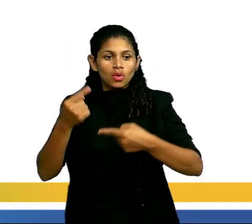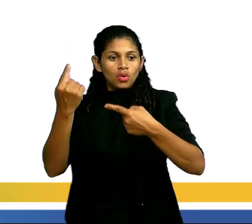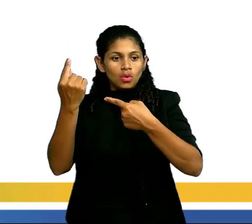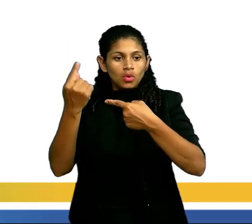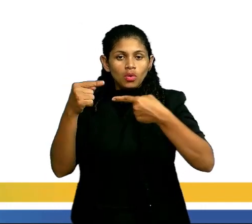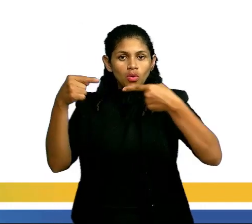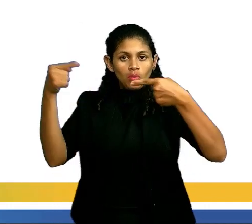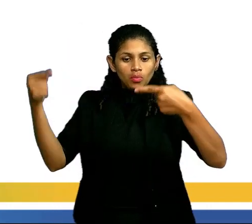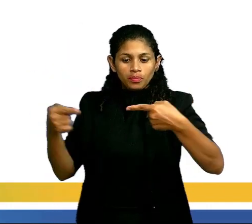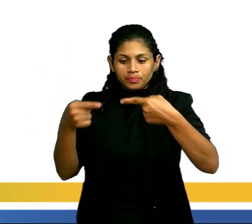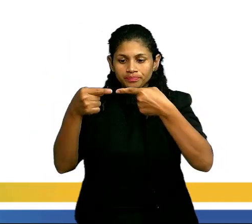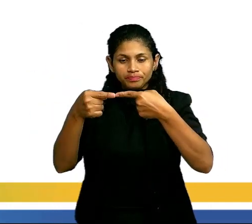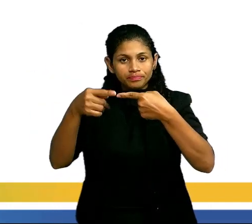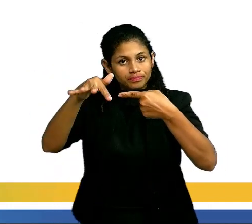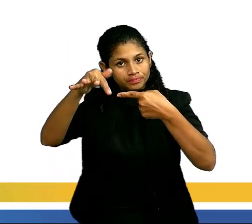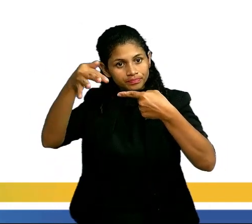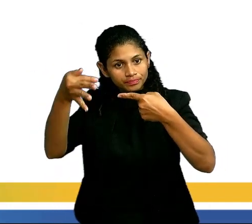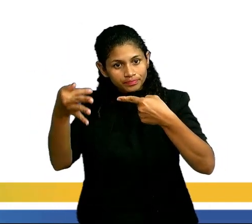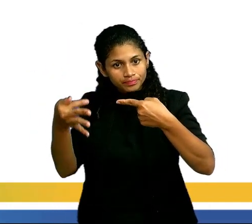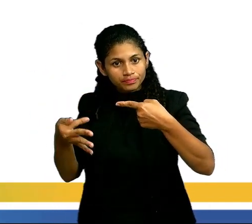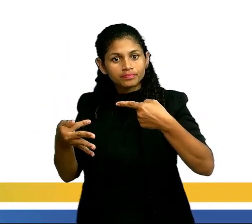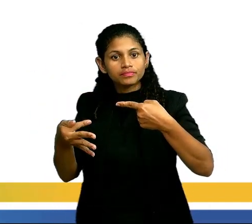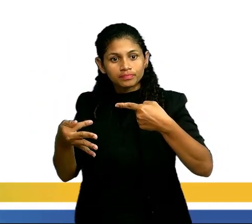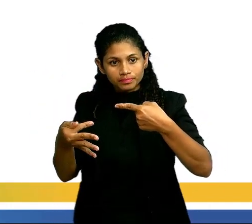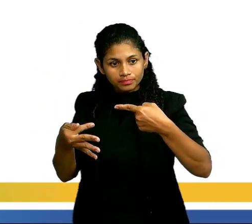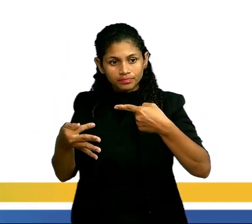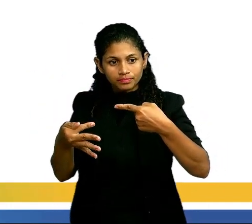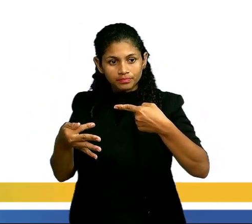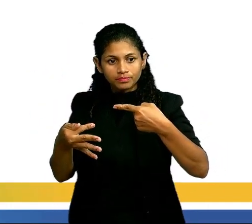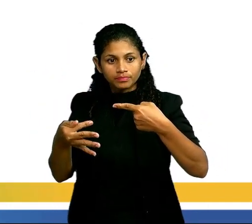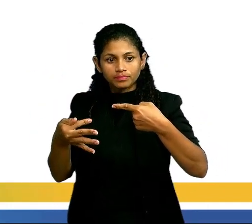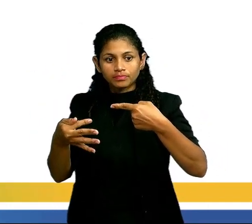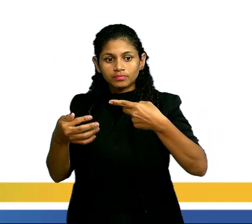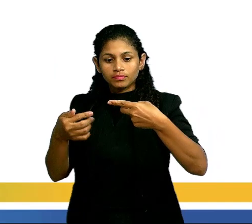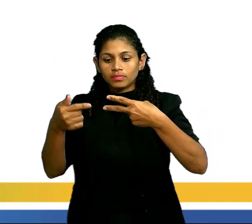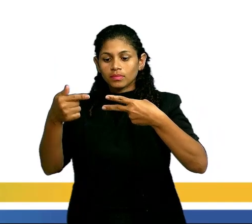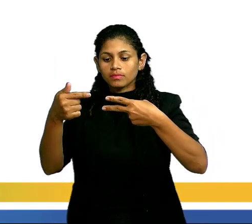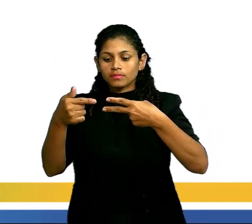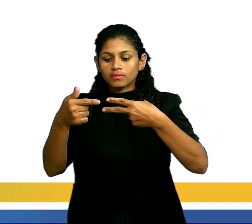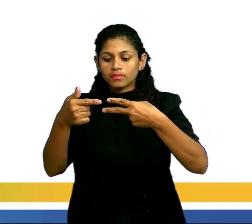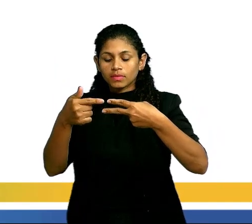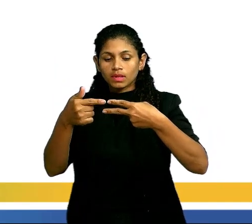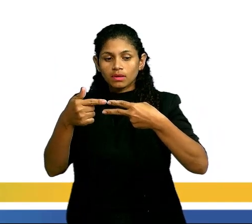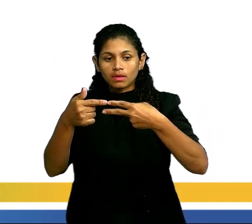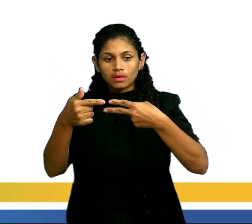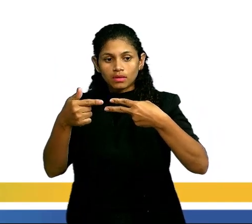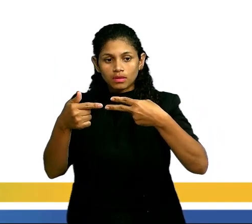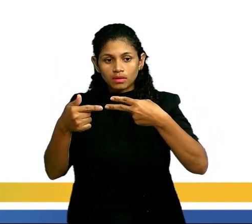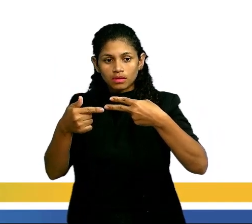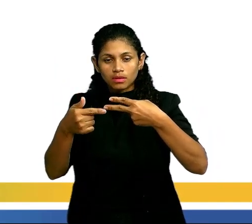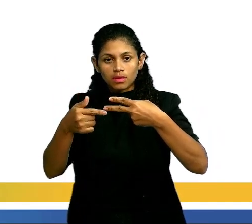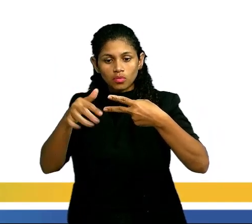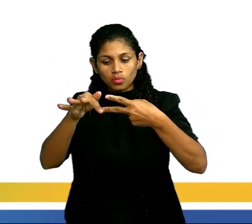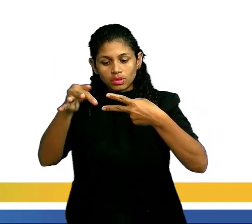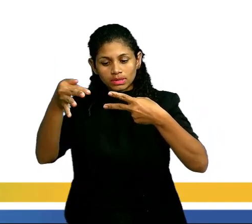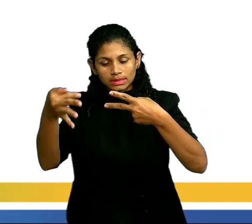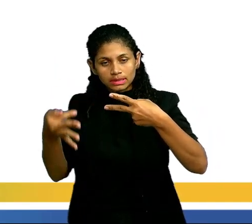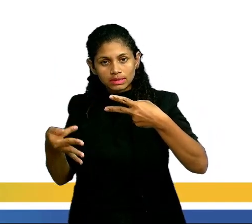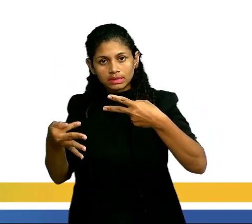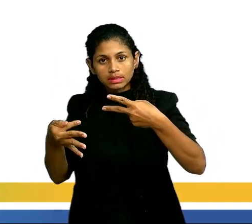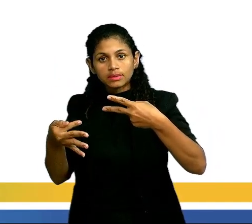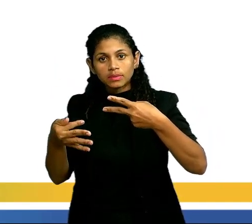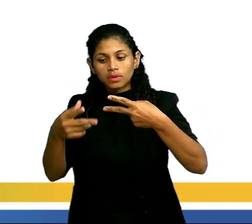é uma ligação sigma, uma ligação dupla é uma ligação sigma e uma pi, e uma ligação tripla nós